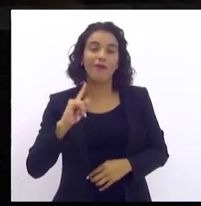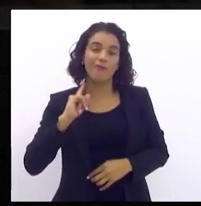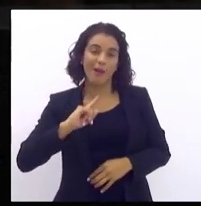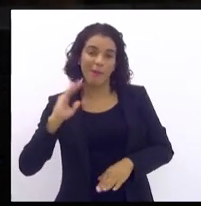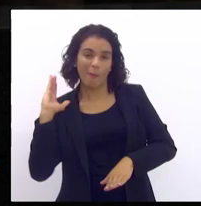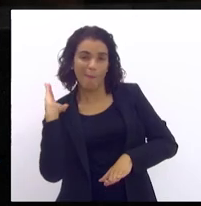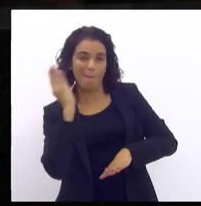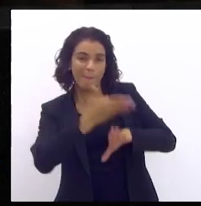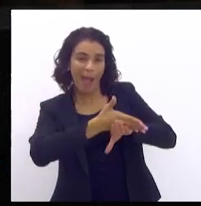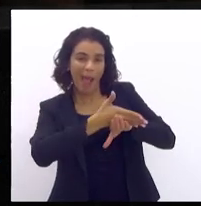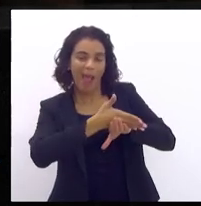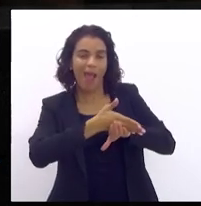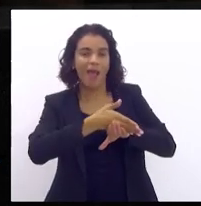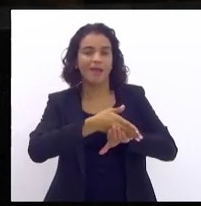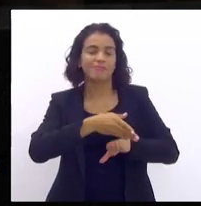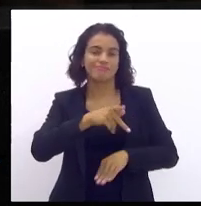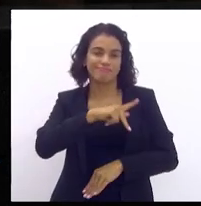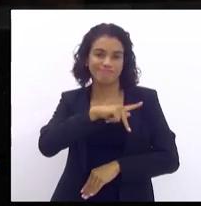Palmeiras por